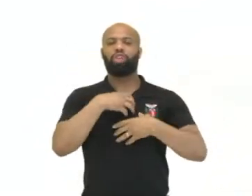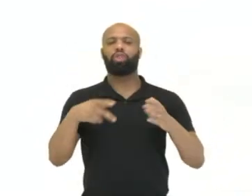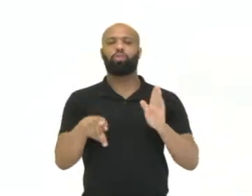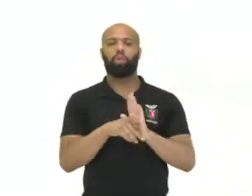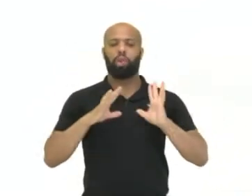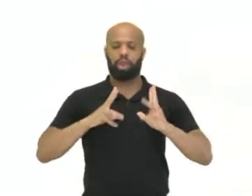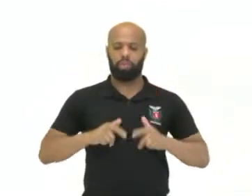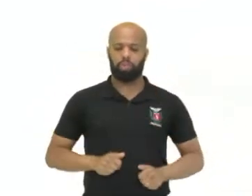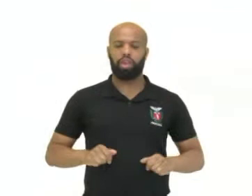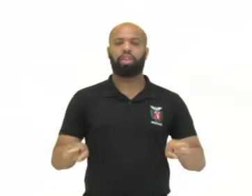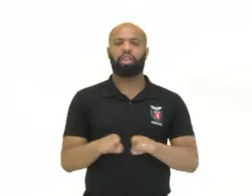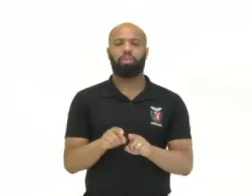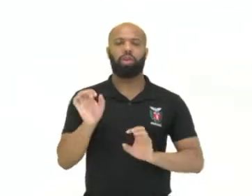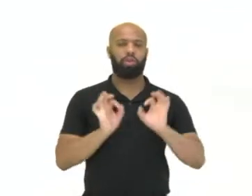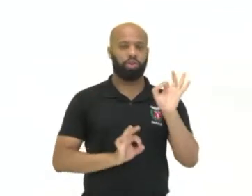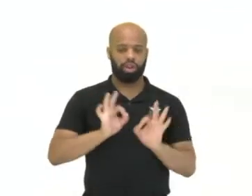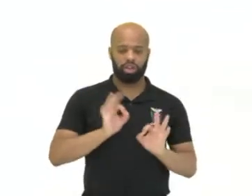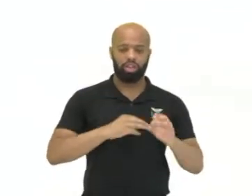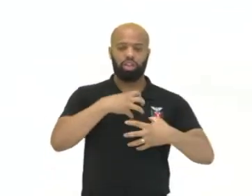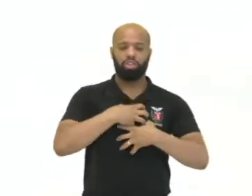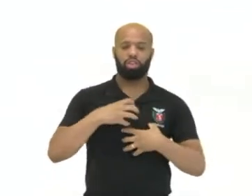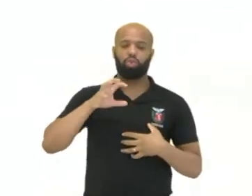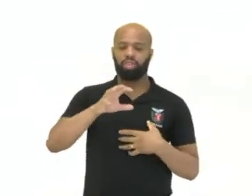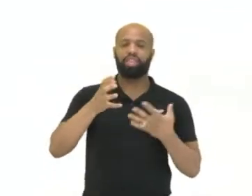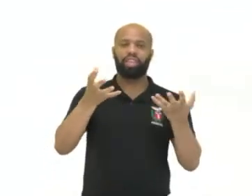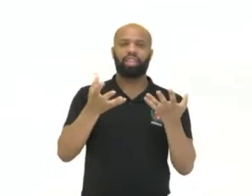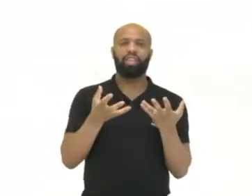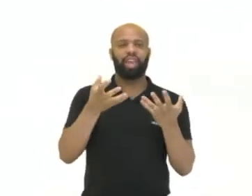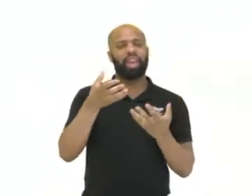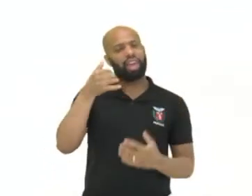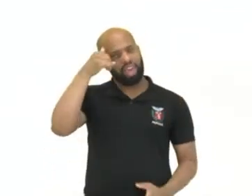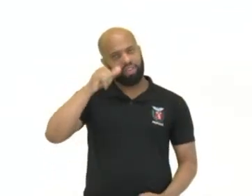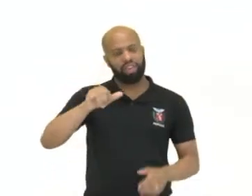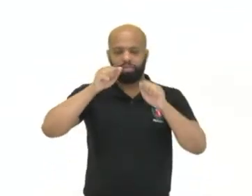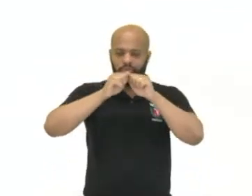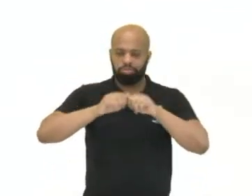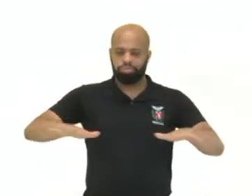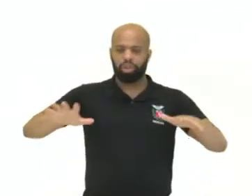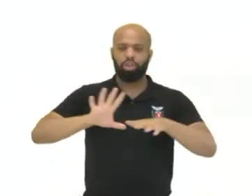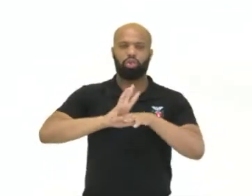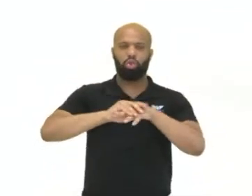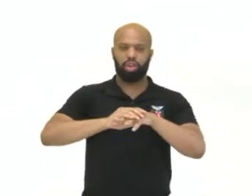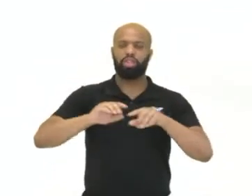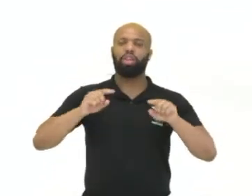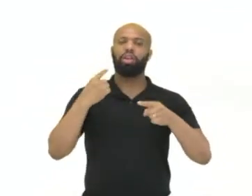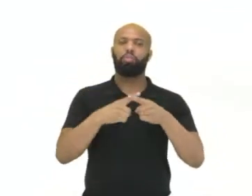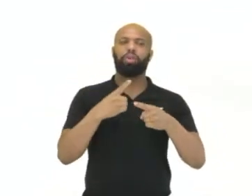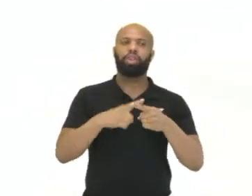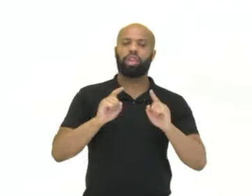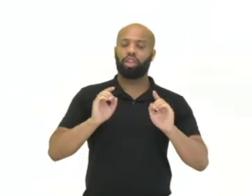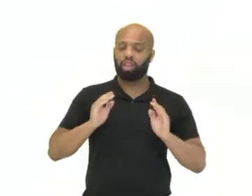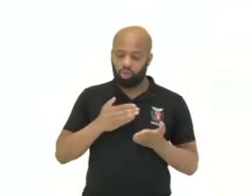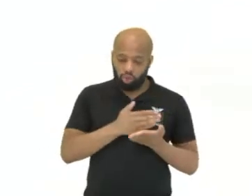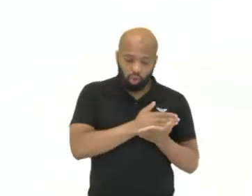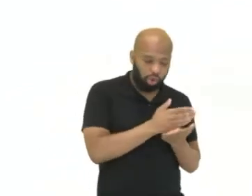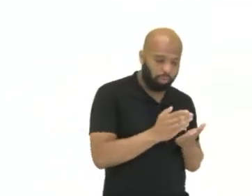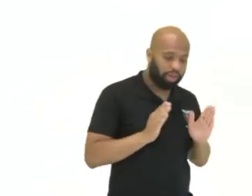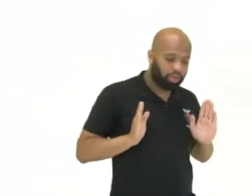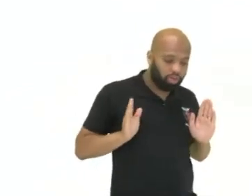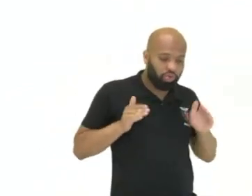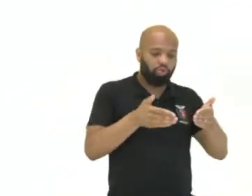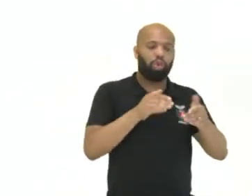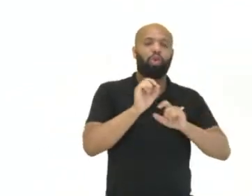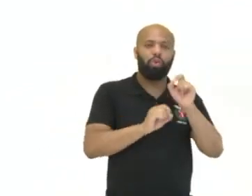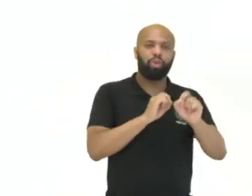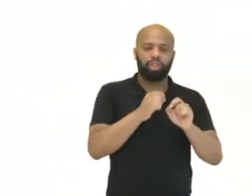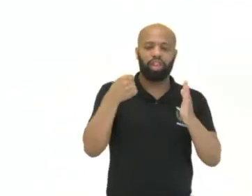limpeza e organização para conter a disseminação de doenças. Se na origem o foco era combater o